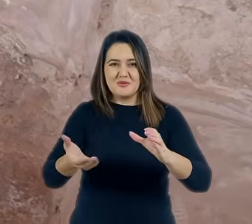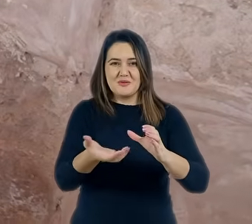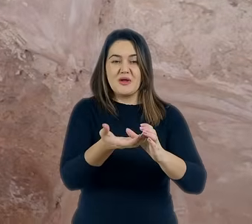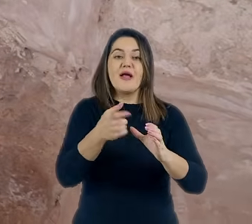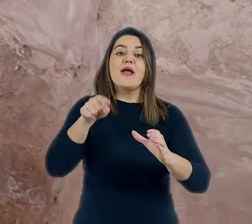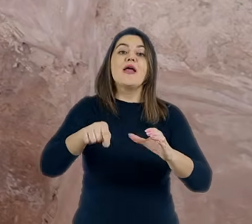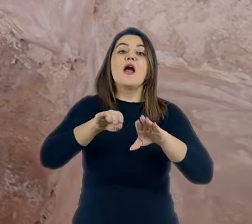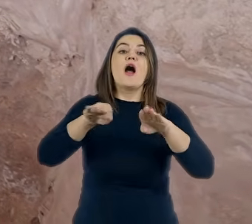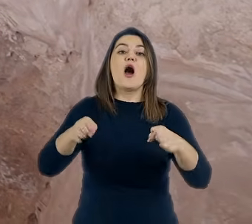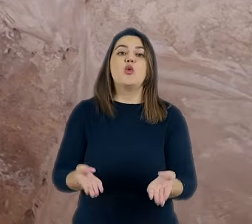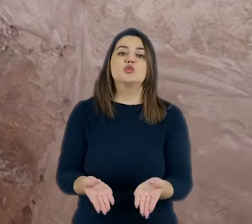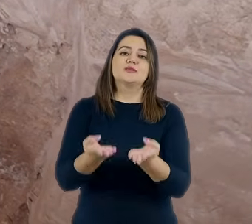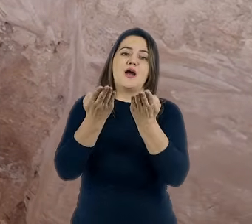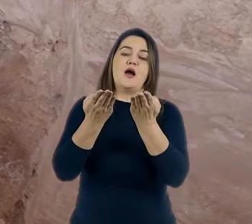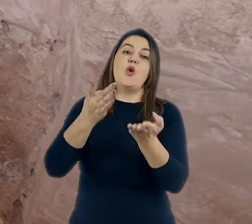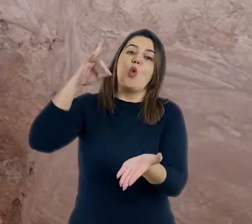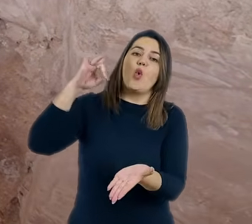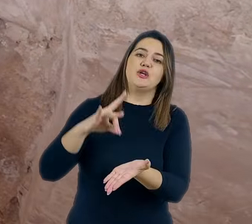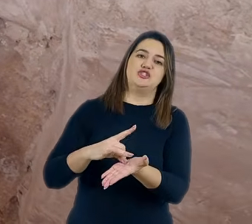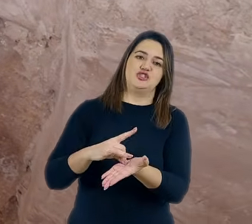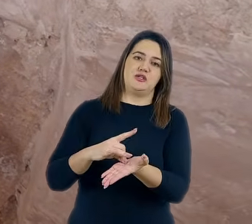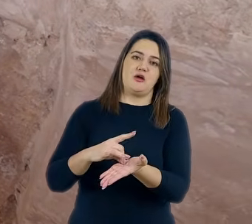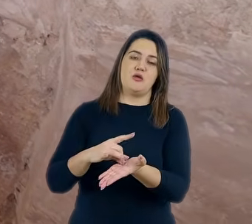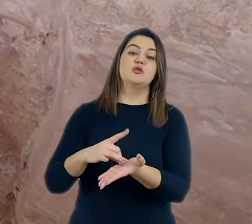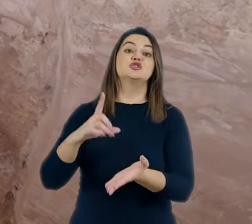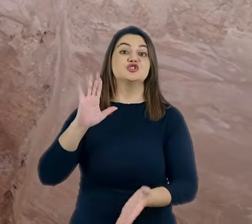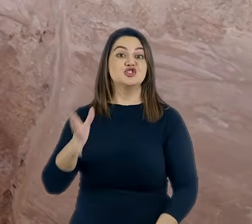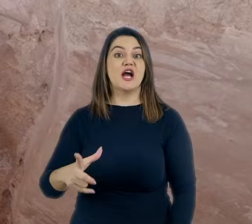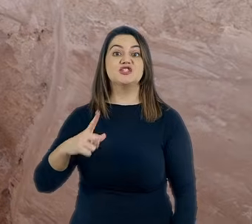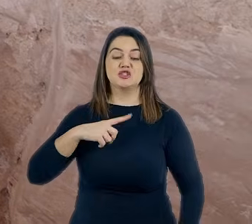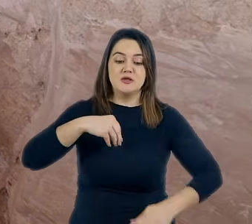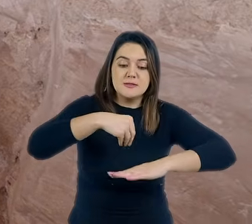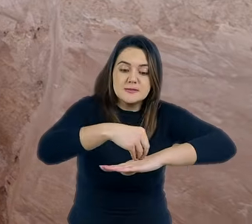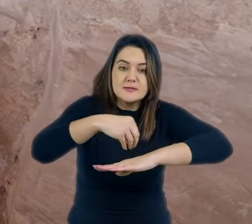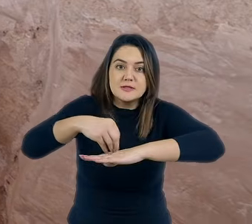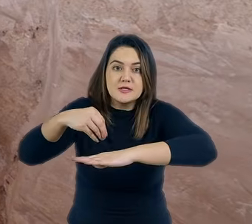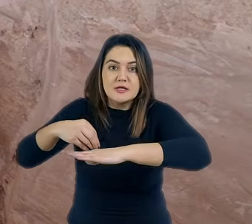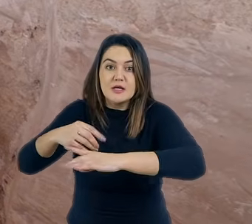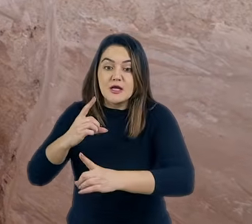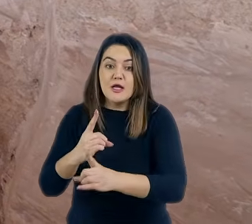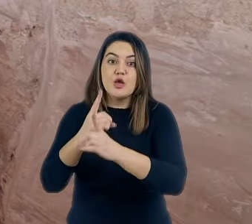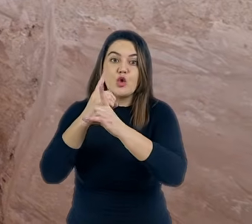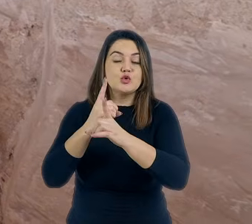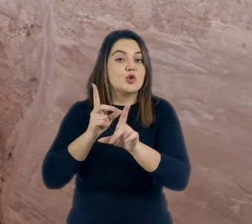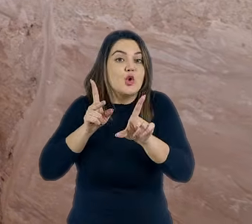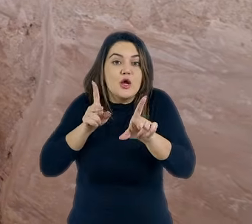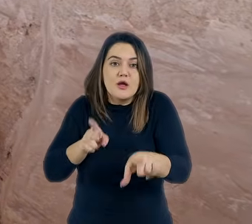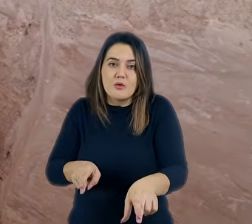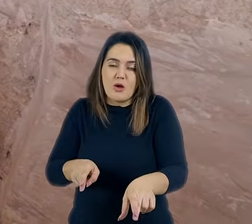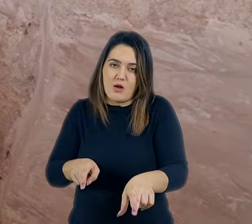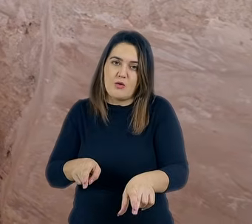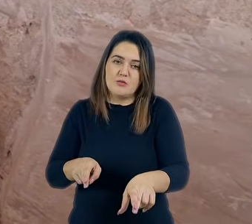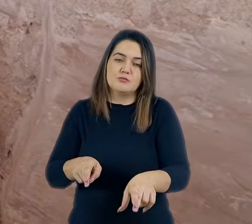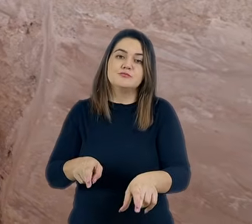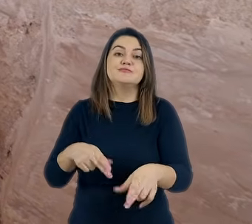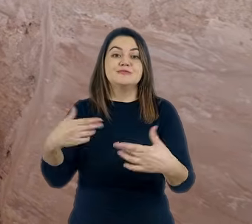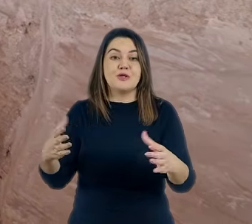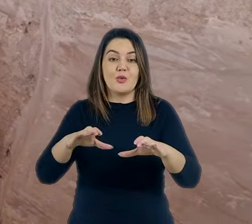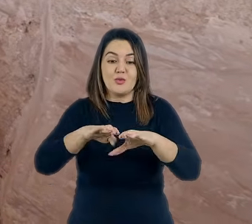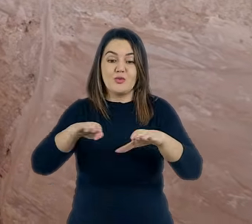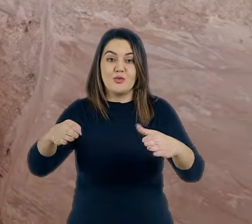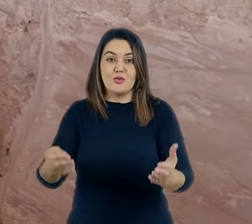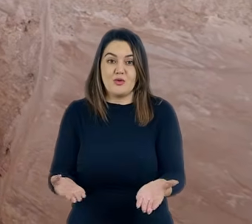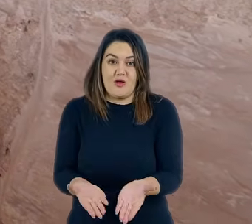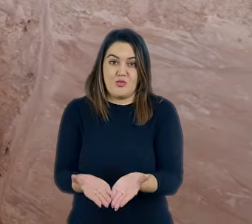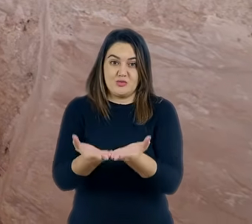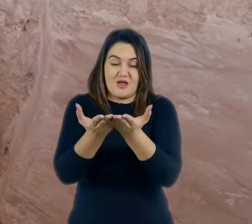Esse altar é original, não se trata de uma réplica. Ele estava aqui quando esse santuário era usado. Em outras